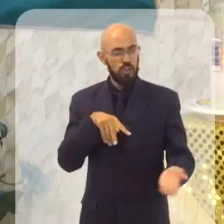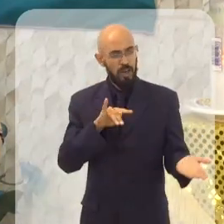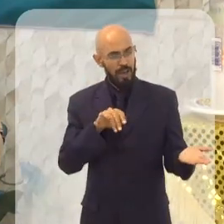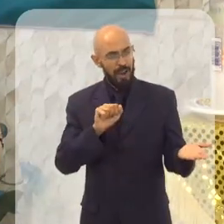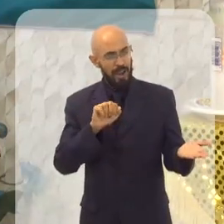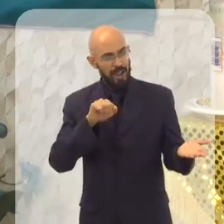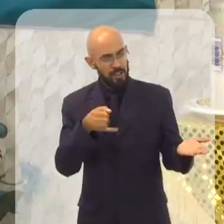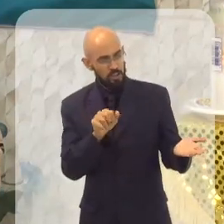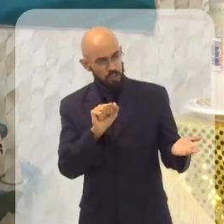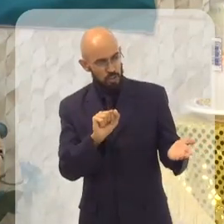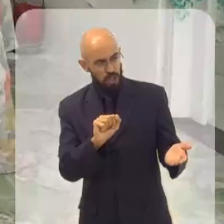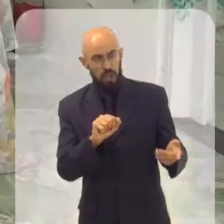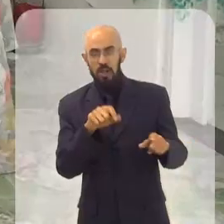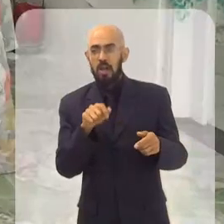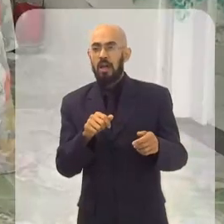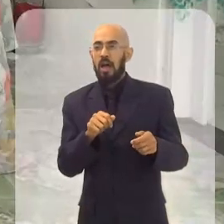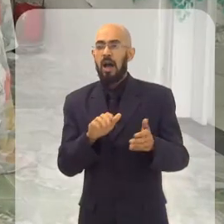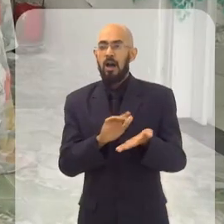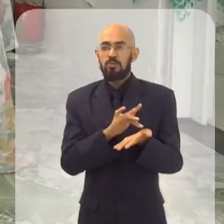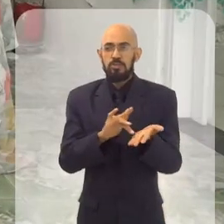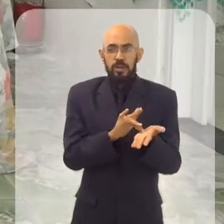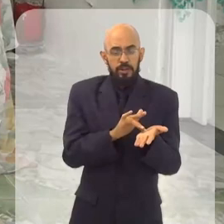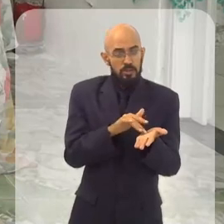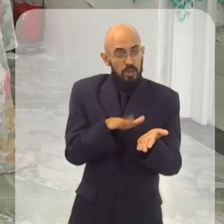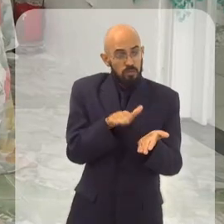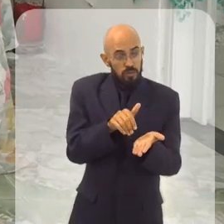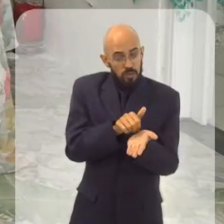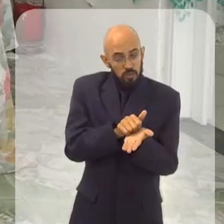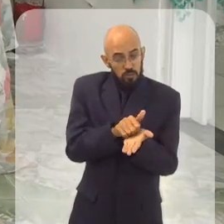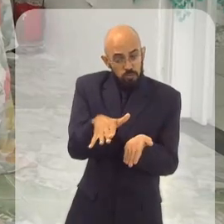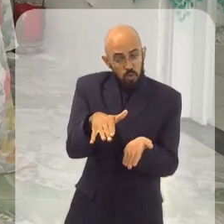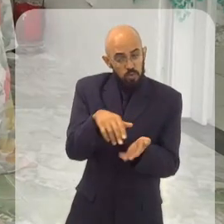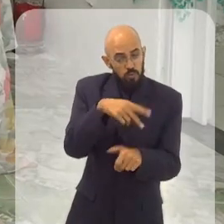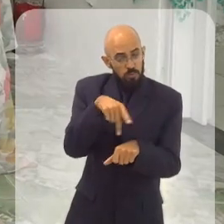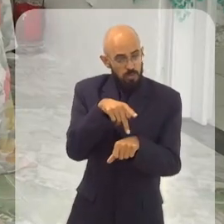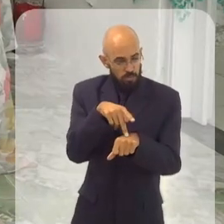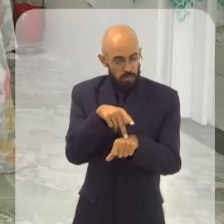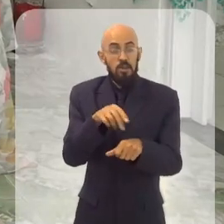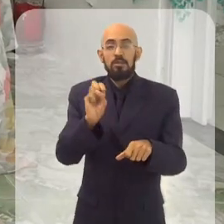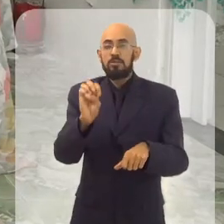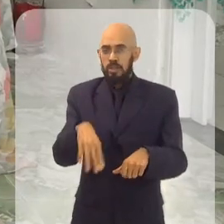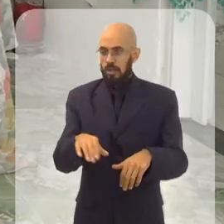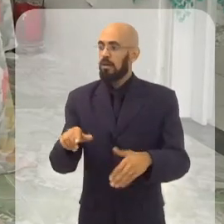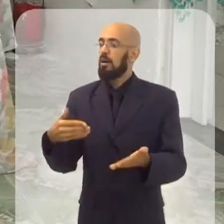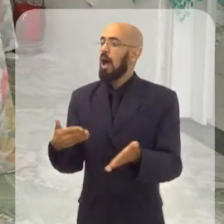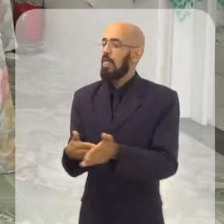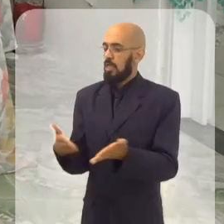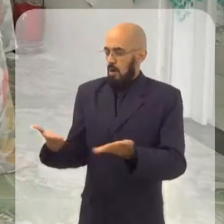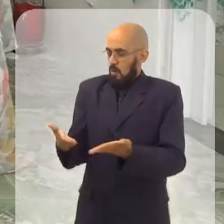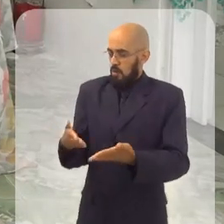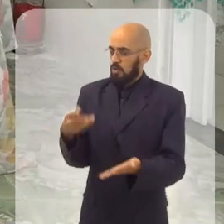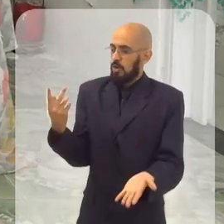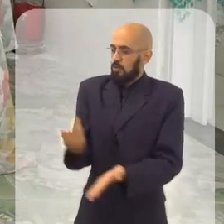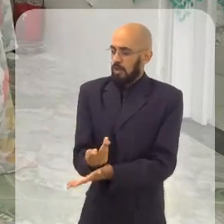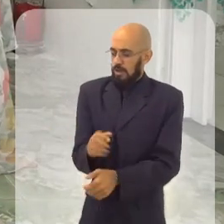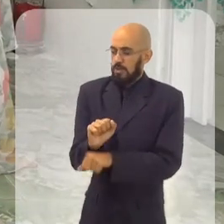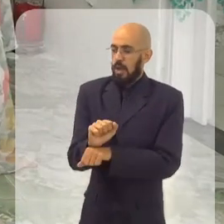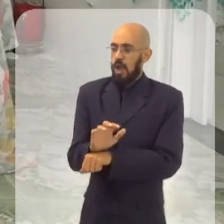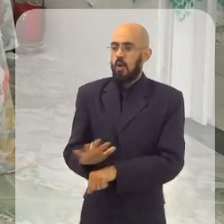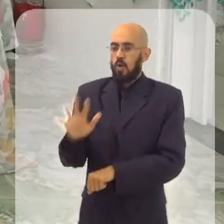hoje, os ciganos são expulsos de alguns países. Até hoje, na Europa, está assustador, né? Eu acho